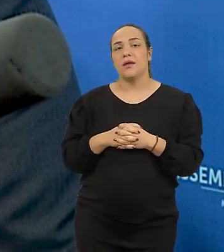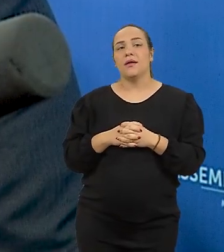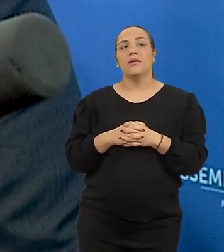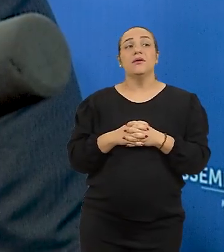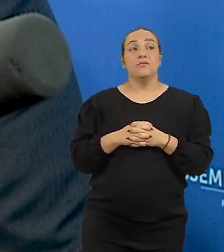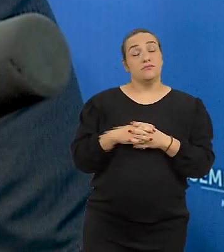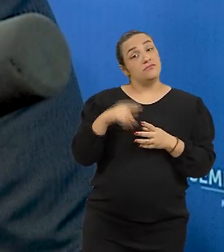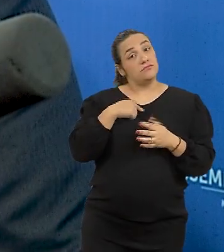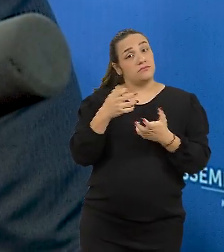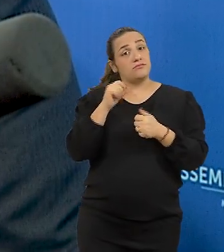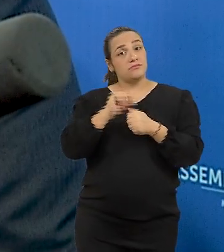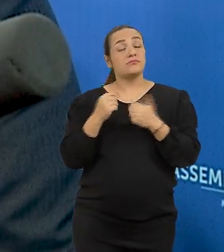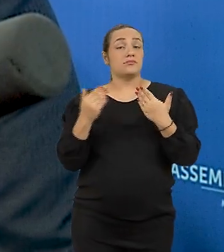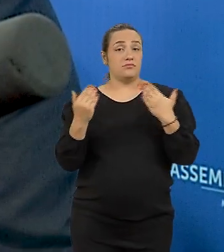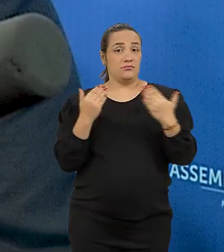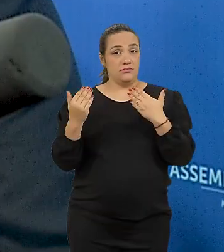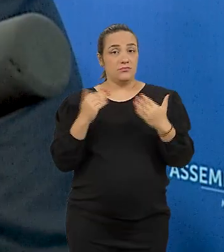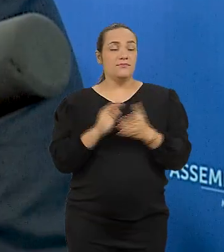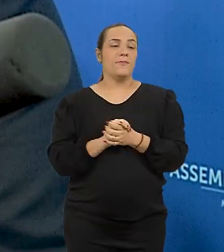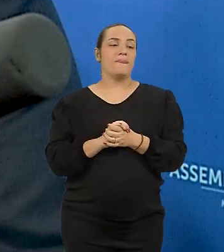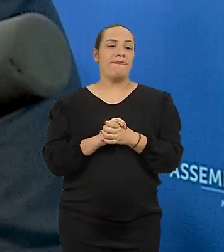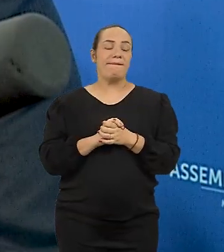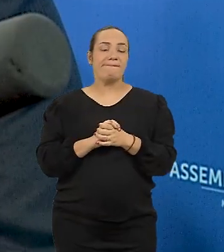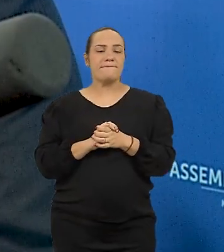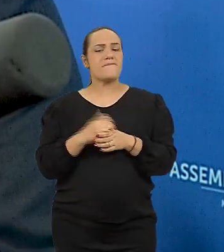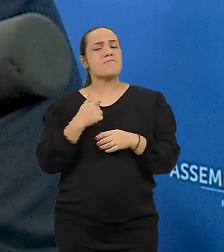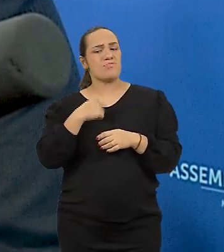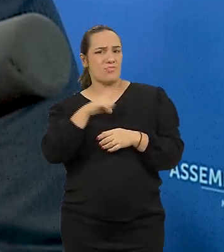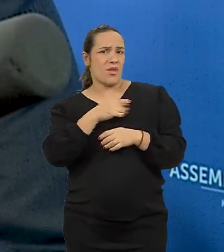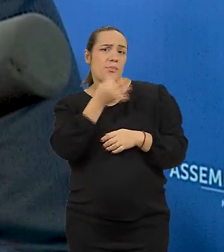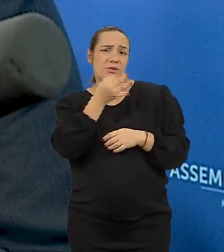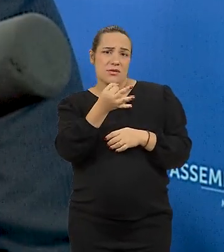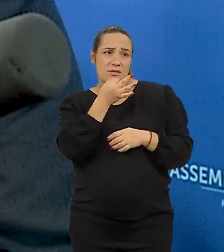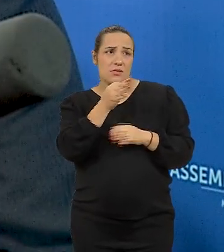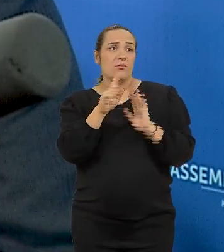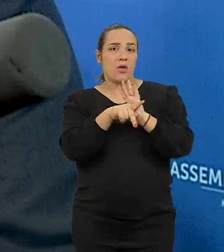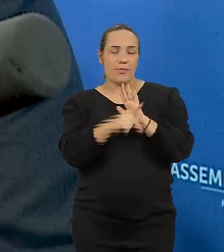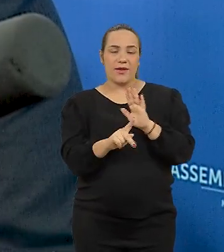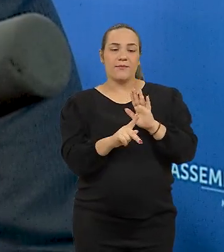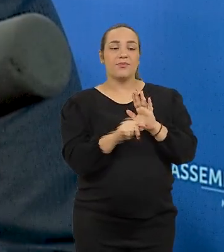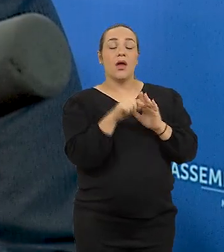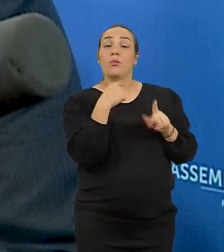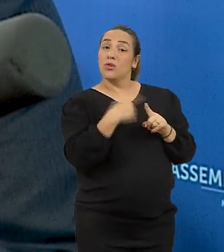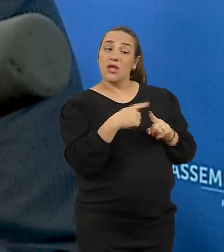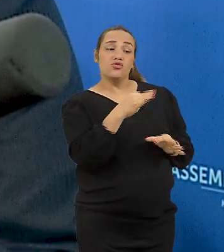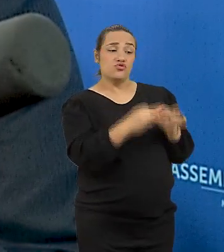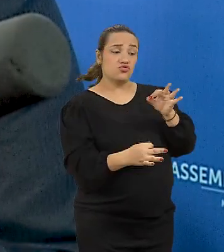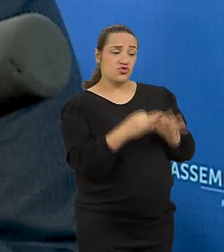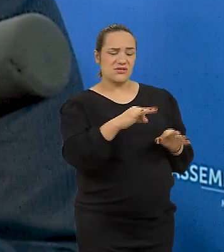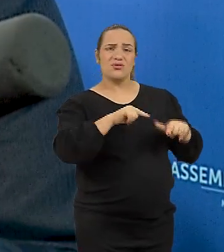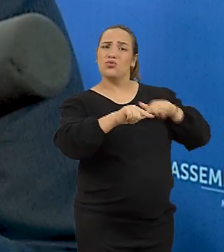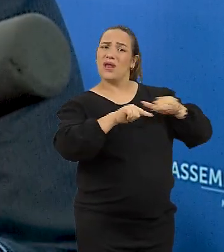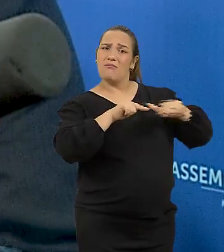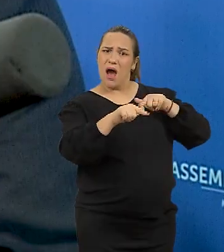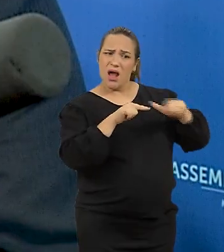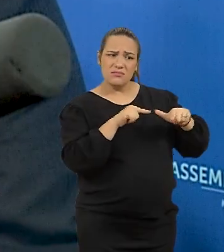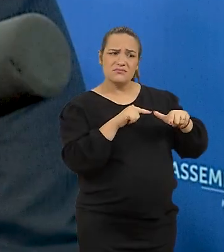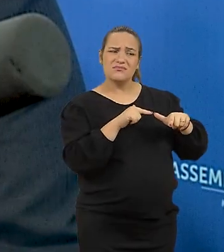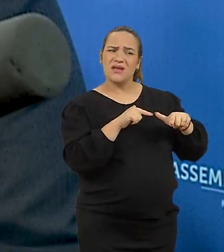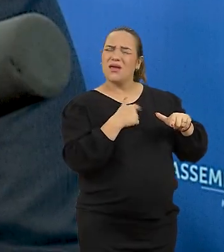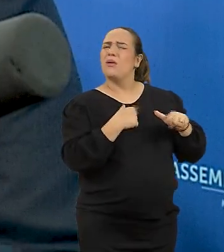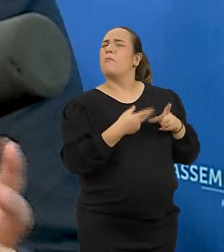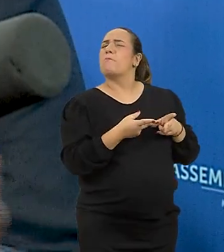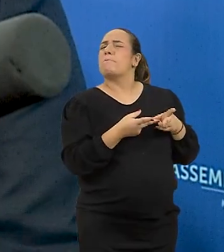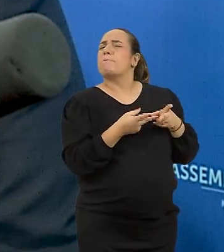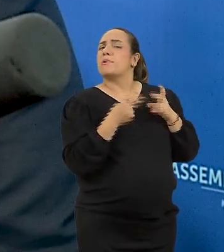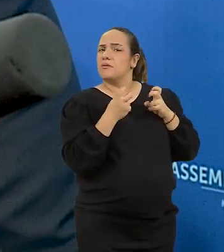E nesse comparativo eu tenho uma visão da justiça do trabalho, que me parece,